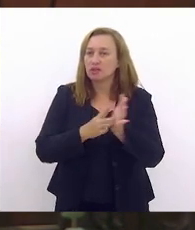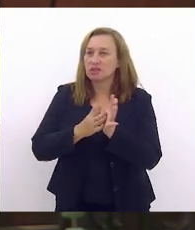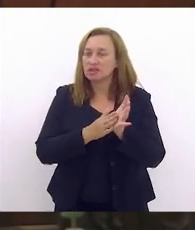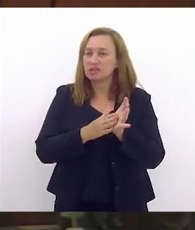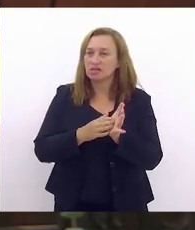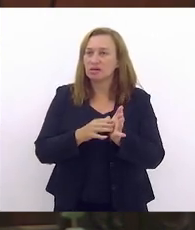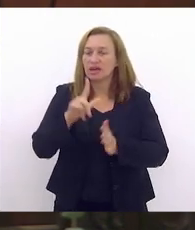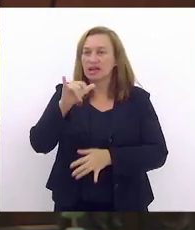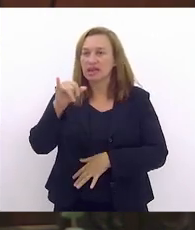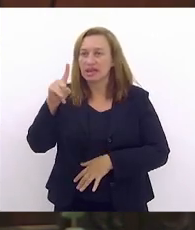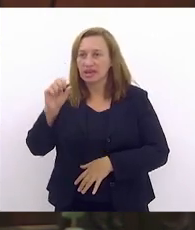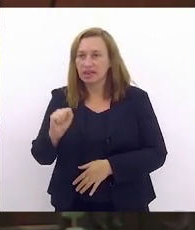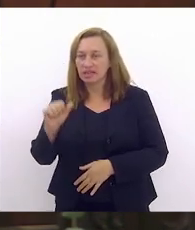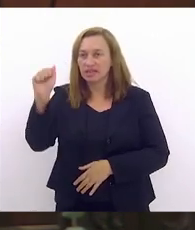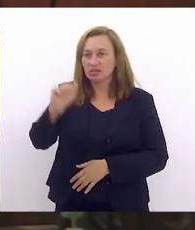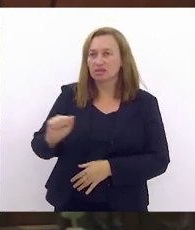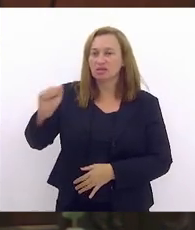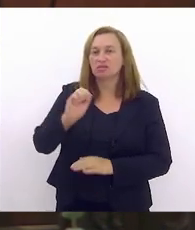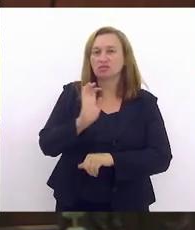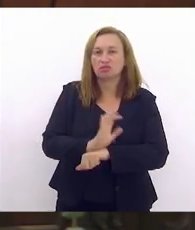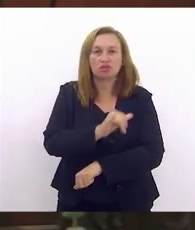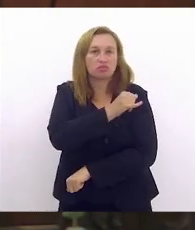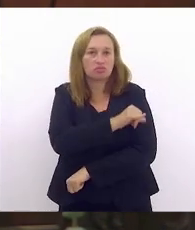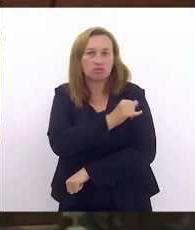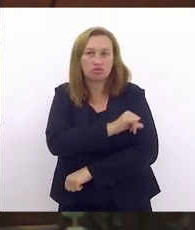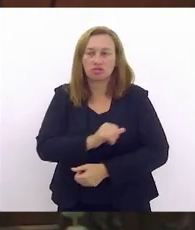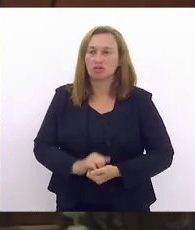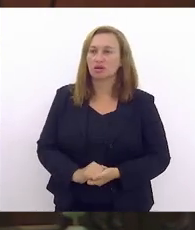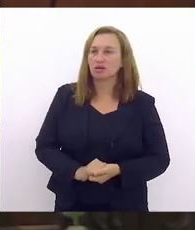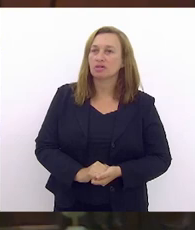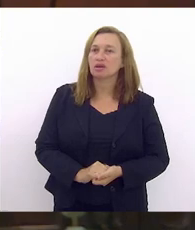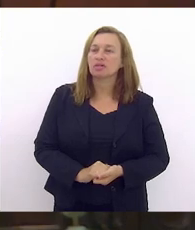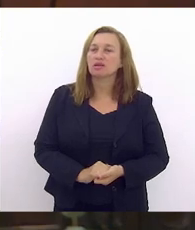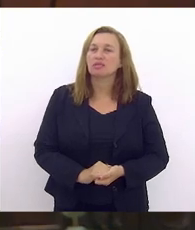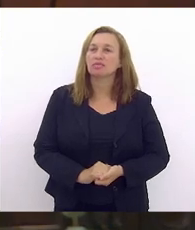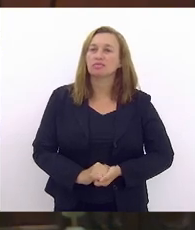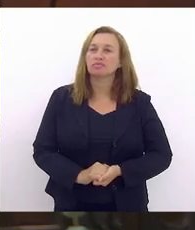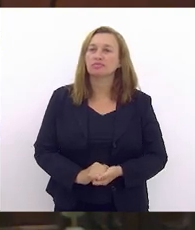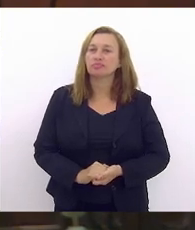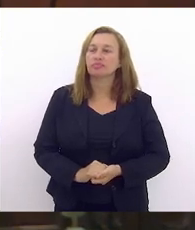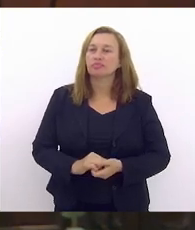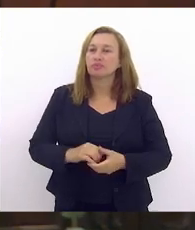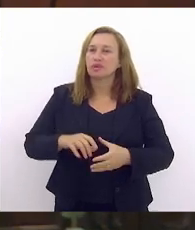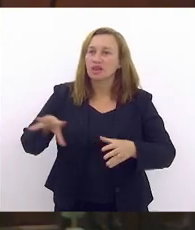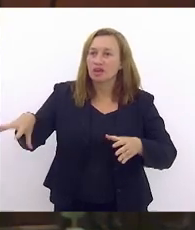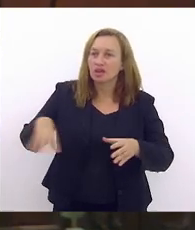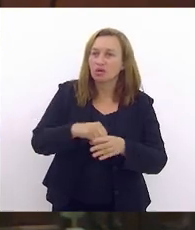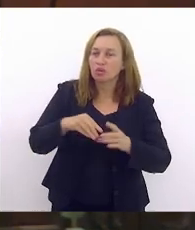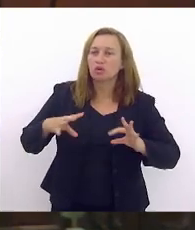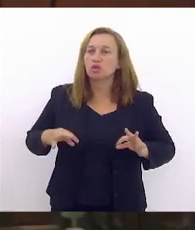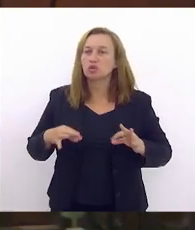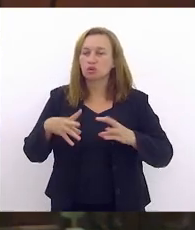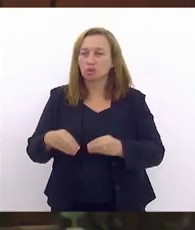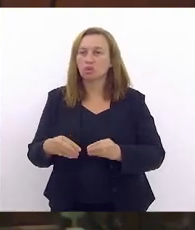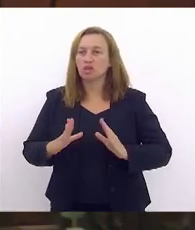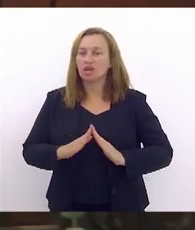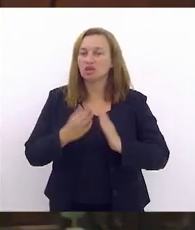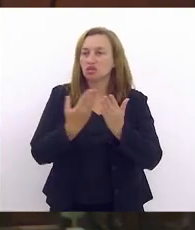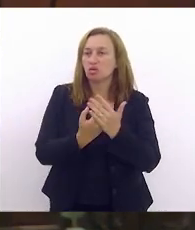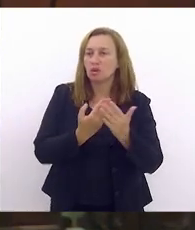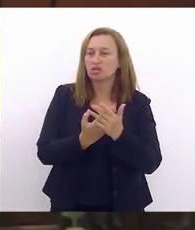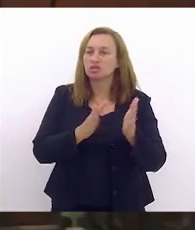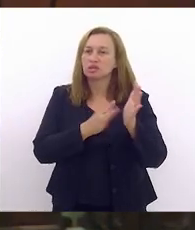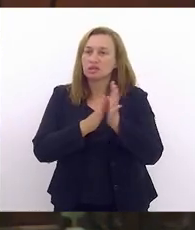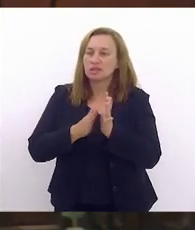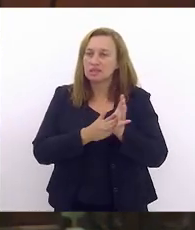Associações do Estado do Rio de Janeiro. Federação essa que agrega todas as escolas de samba, todas as ligas de todo